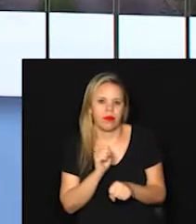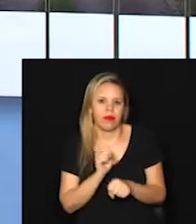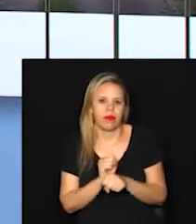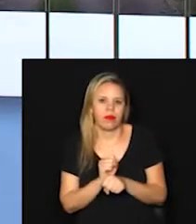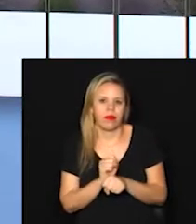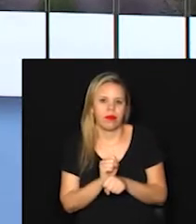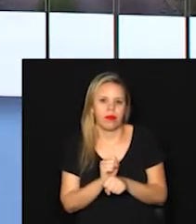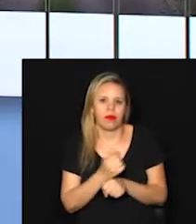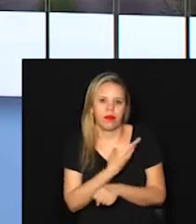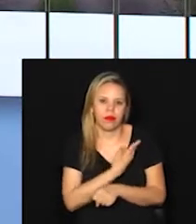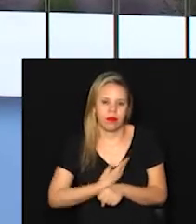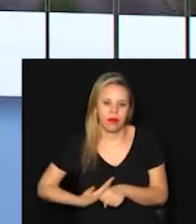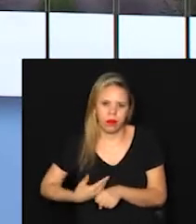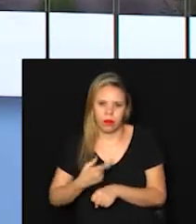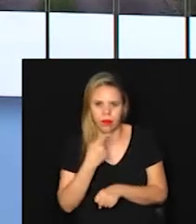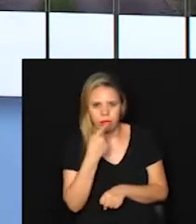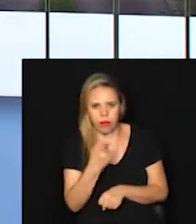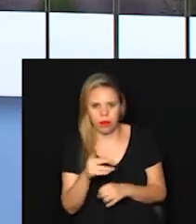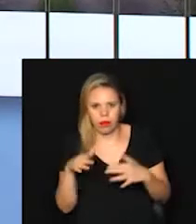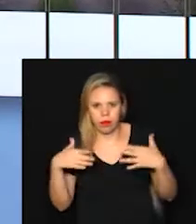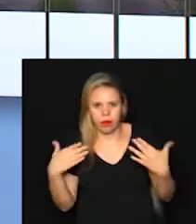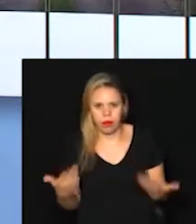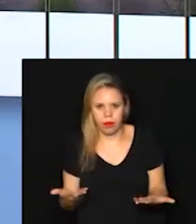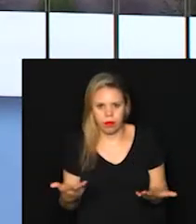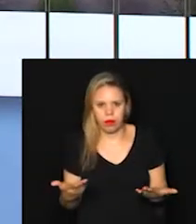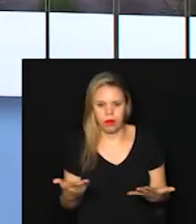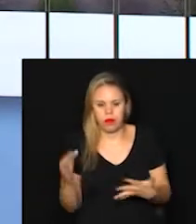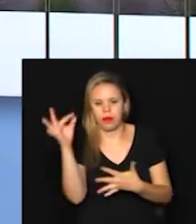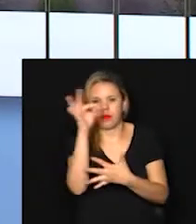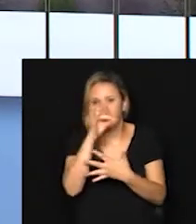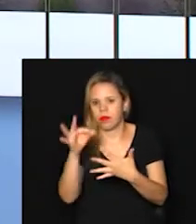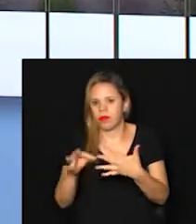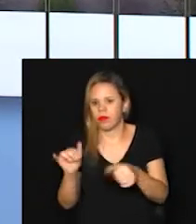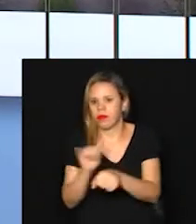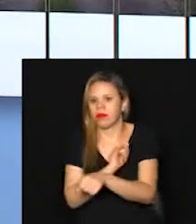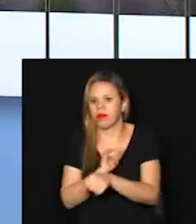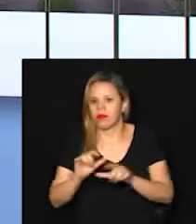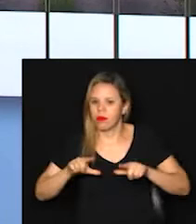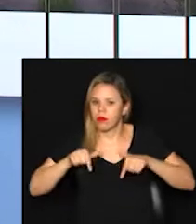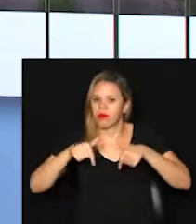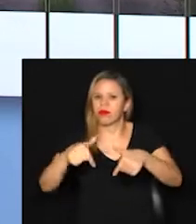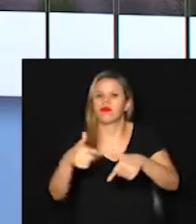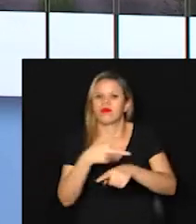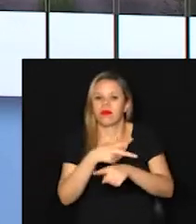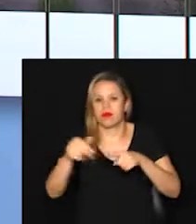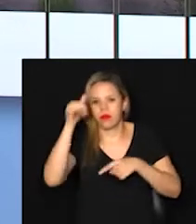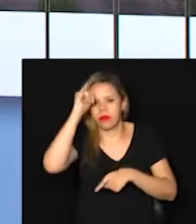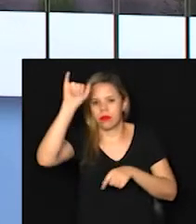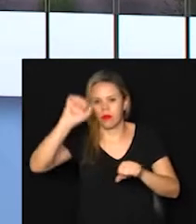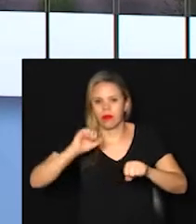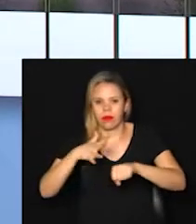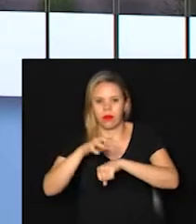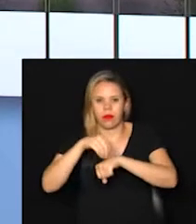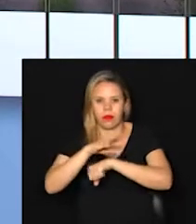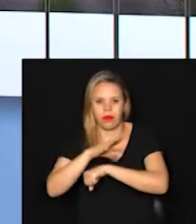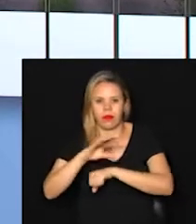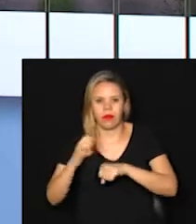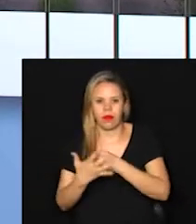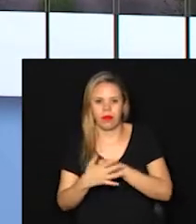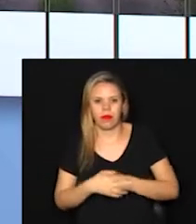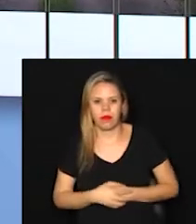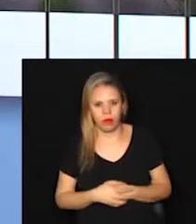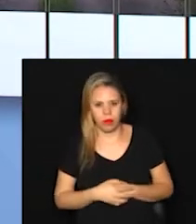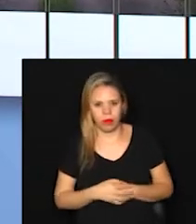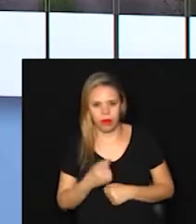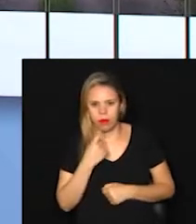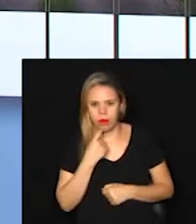as autoridades vão dizer e quais vão ser os mecanismos de enfrentamento para evitar a transmissão do novo coronavírus